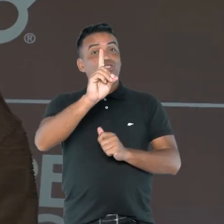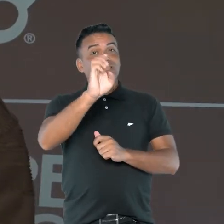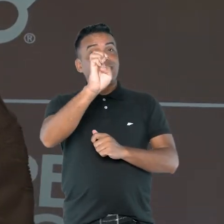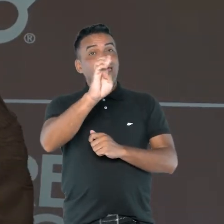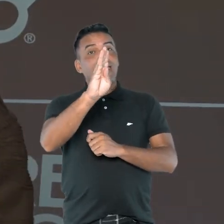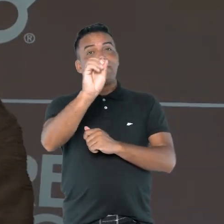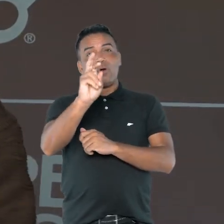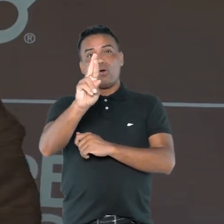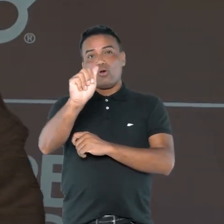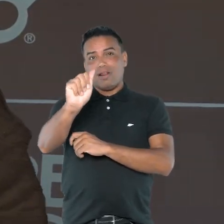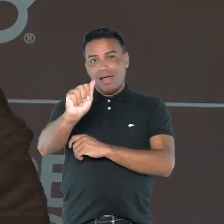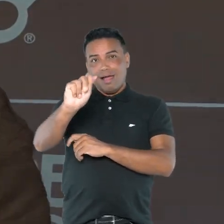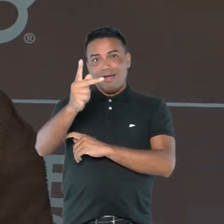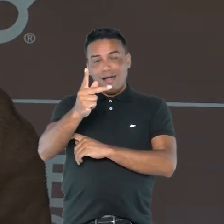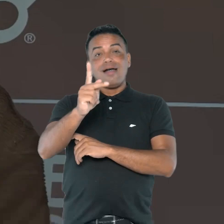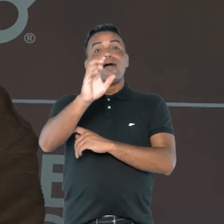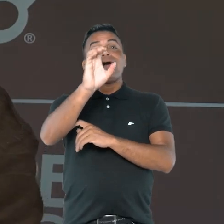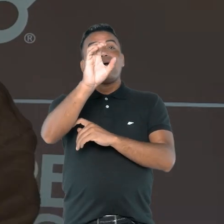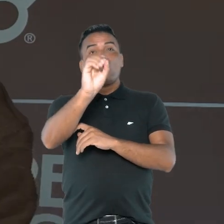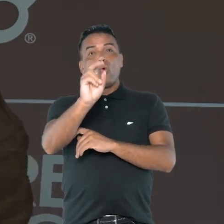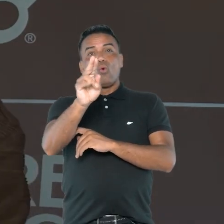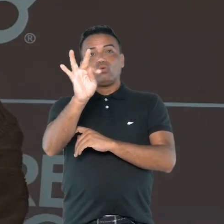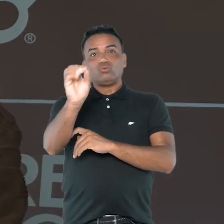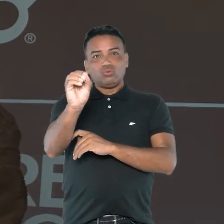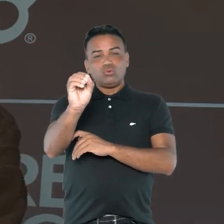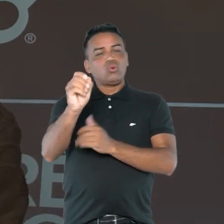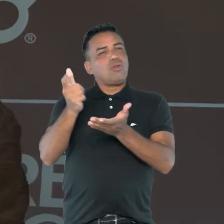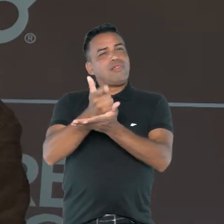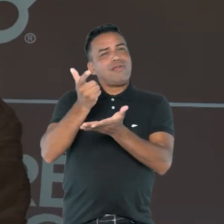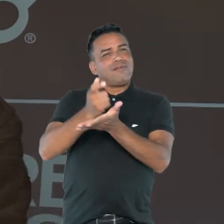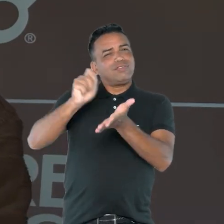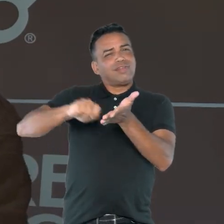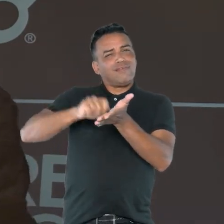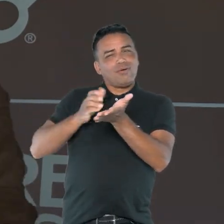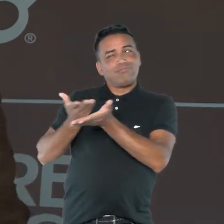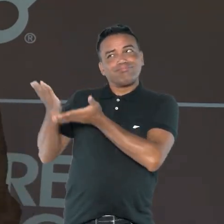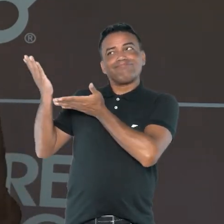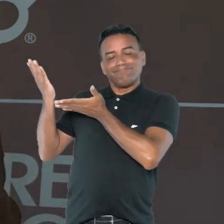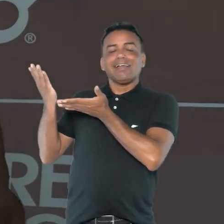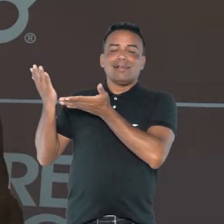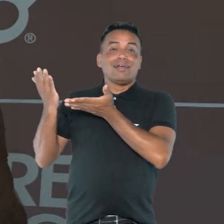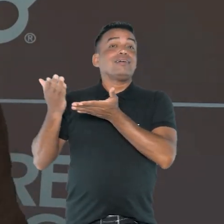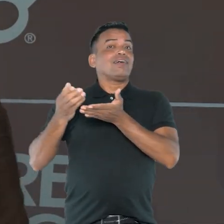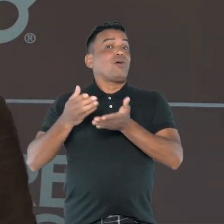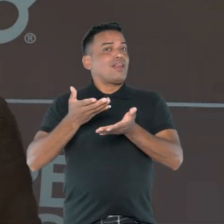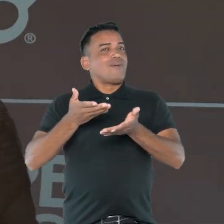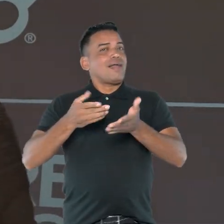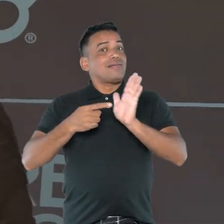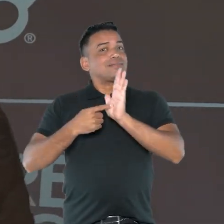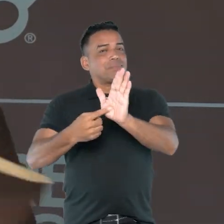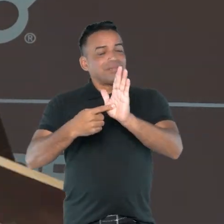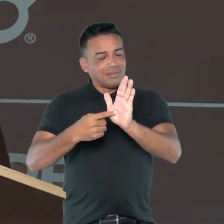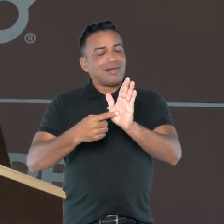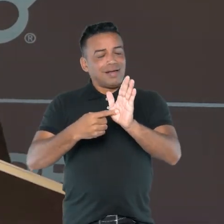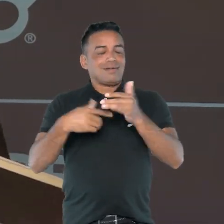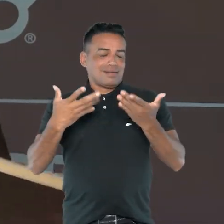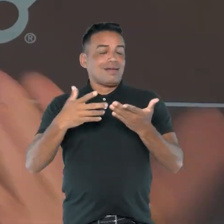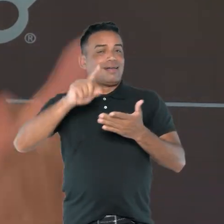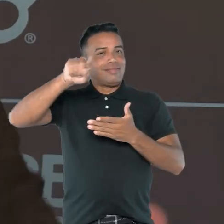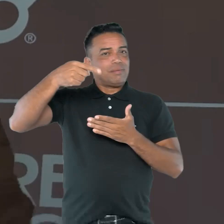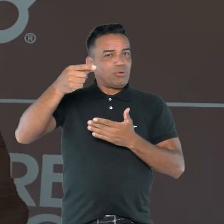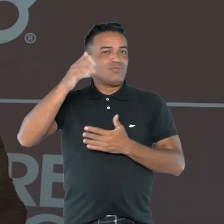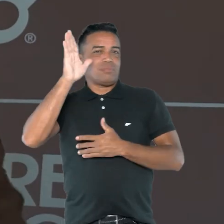de Quase Todas Sobrevivemos às Mães. A Débora vai dizer oi para todo mundo aqui, logo logo a gente